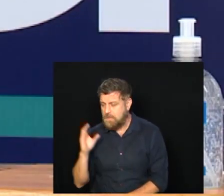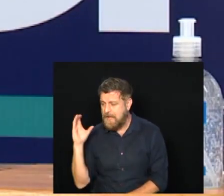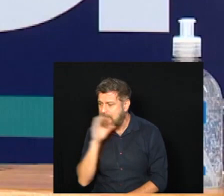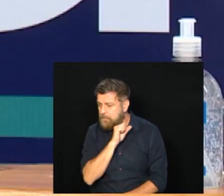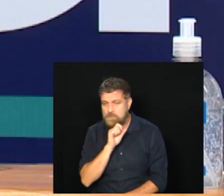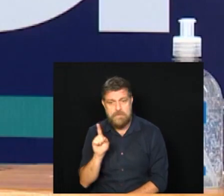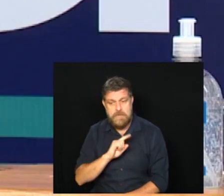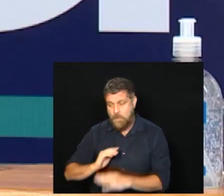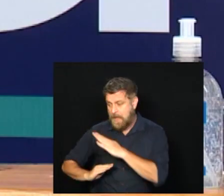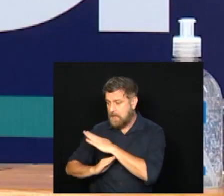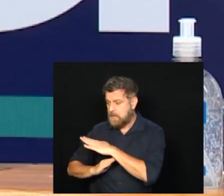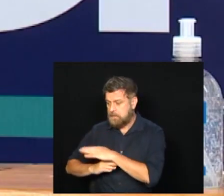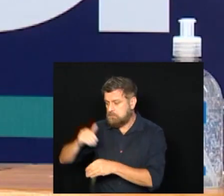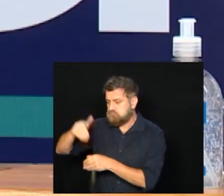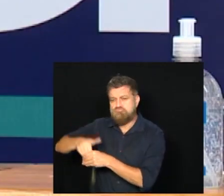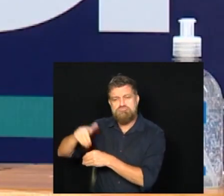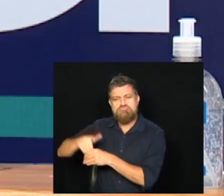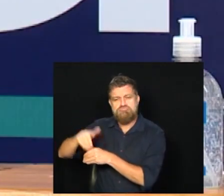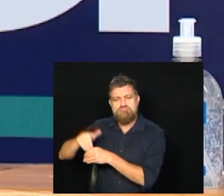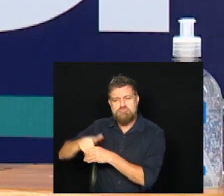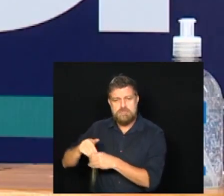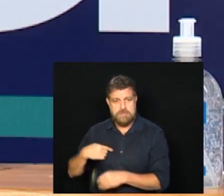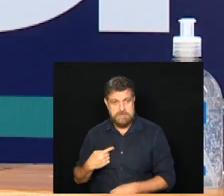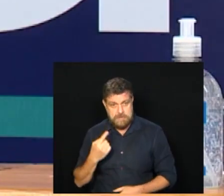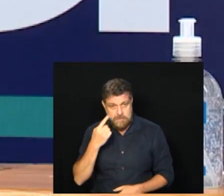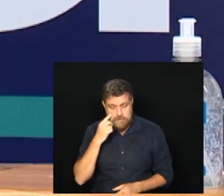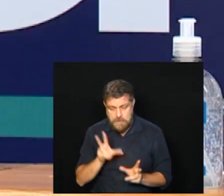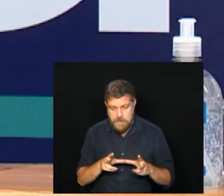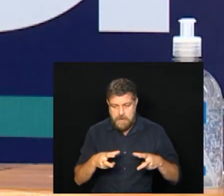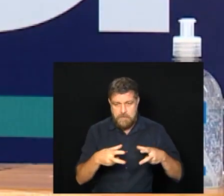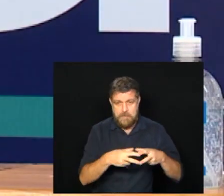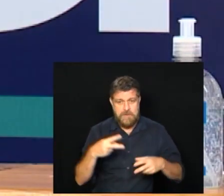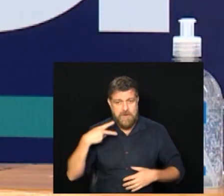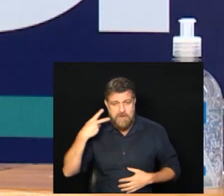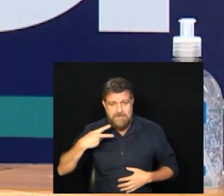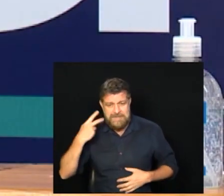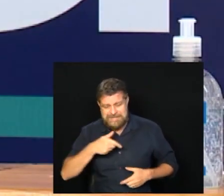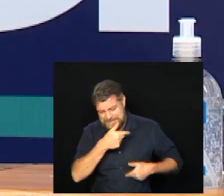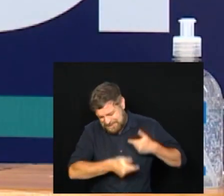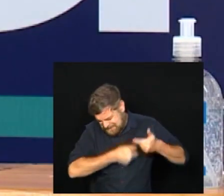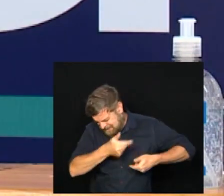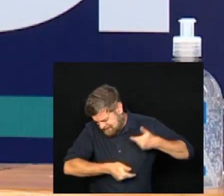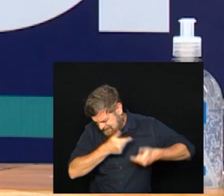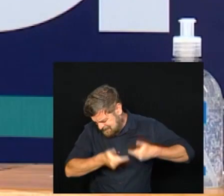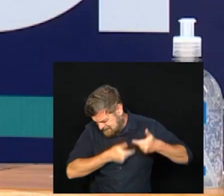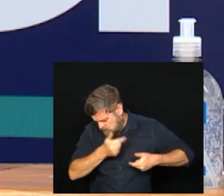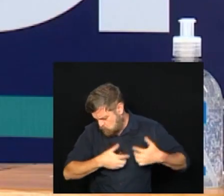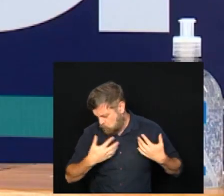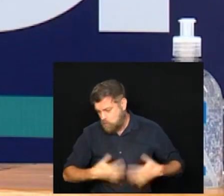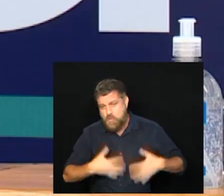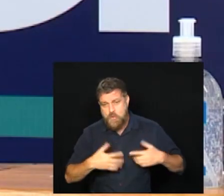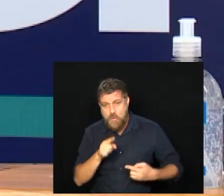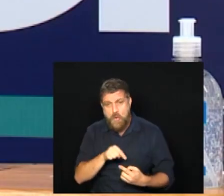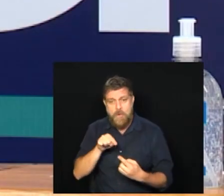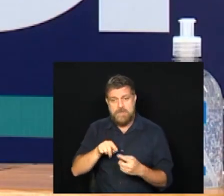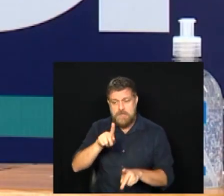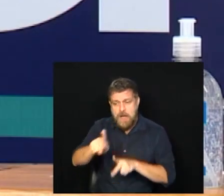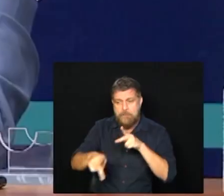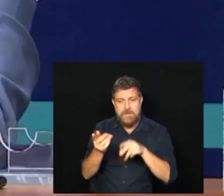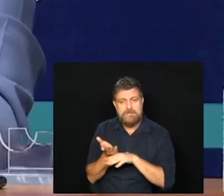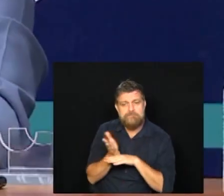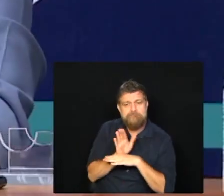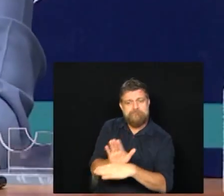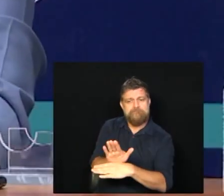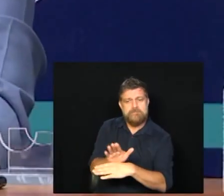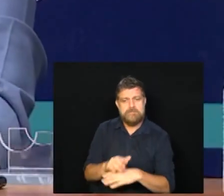na Câmara Municipal, para o senhor ver como as comissões, como esses vereadores estão trabalhando em benefício da nossa